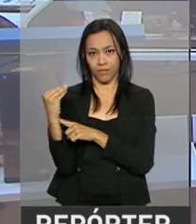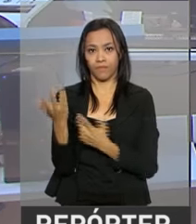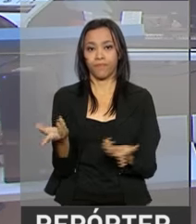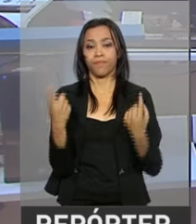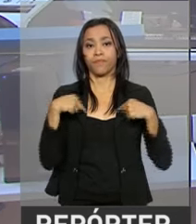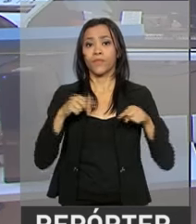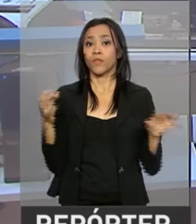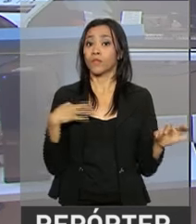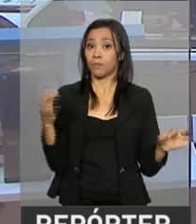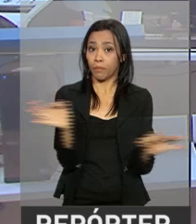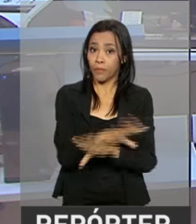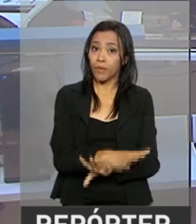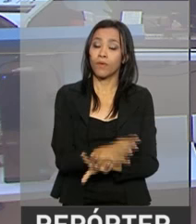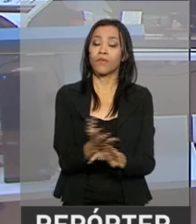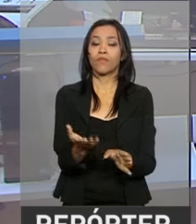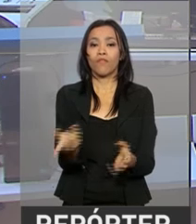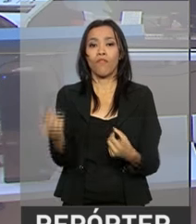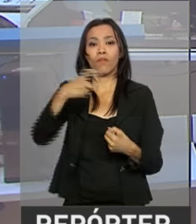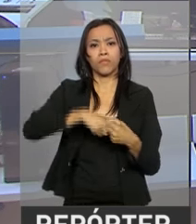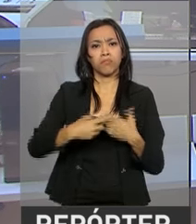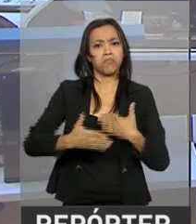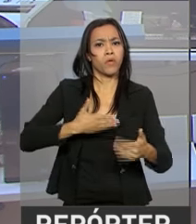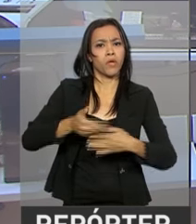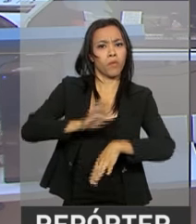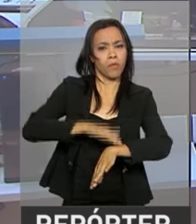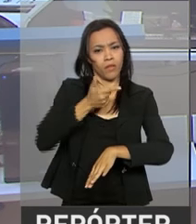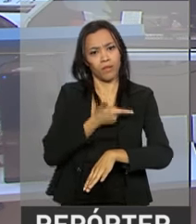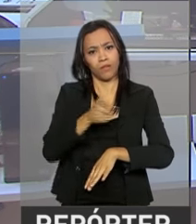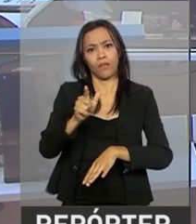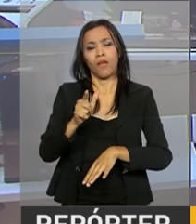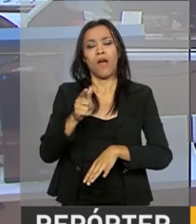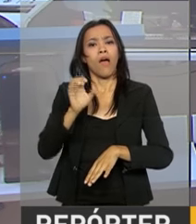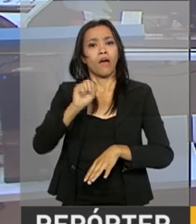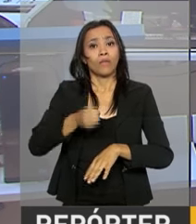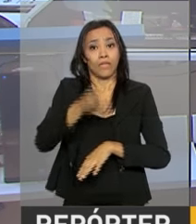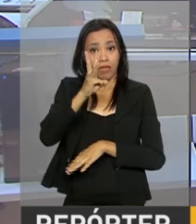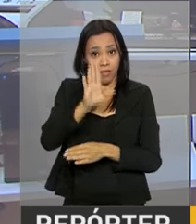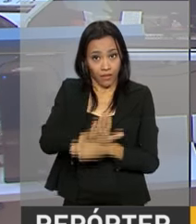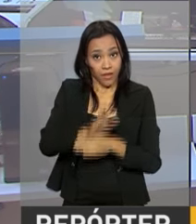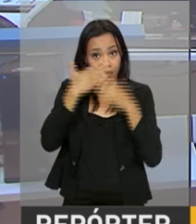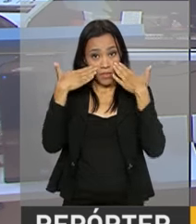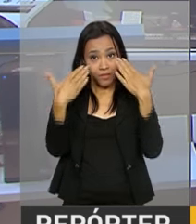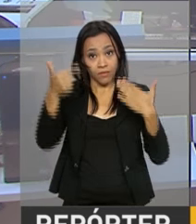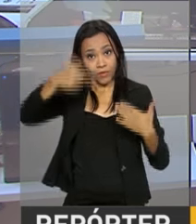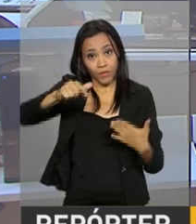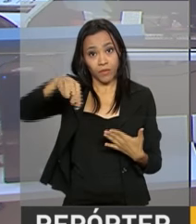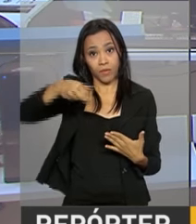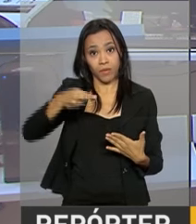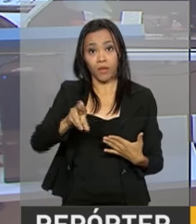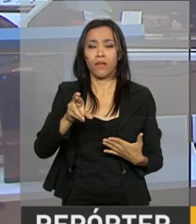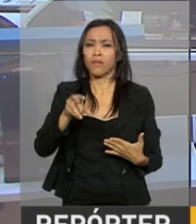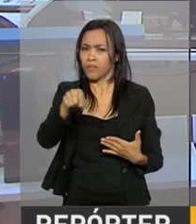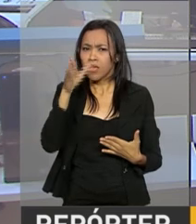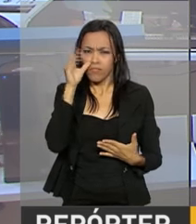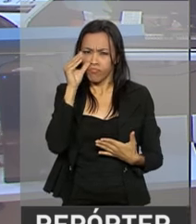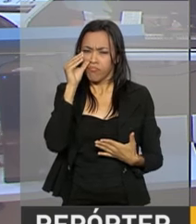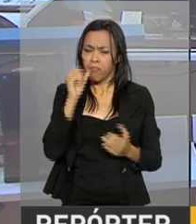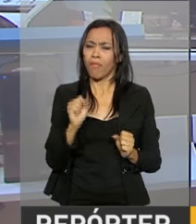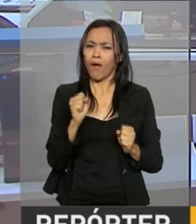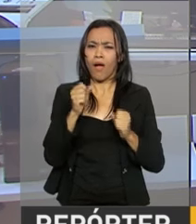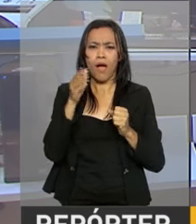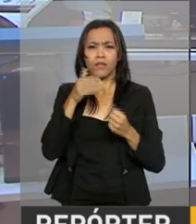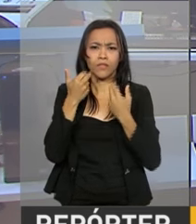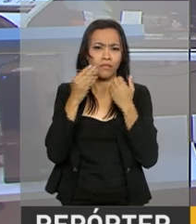nós ficamos por aqui. Voltamos a qualquer momento ou às 15h na próxima edição do Repórter NBR. Acompanhe também as novidades